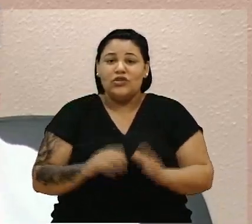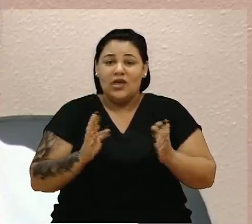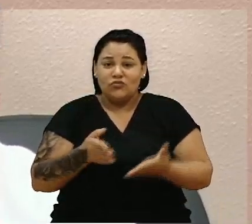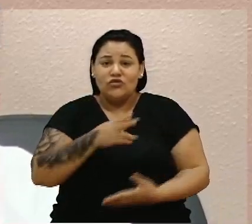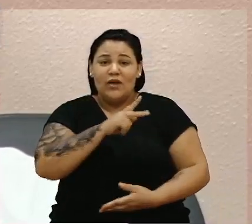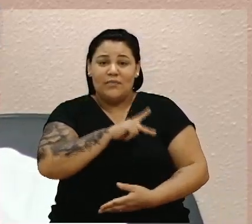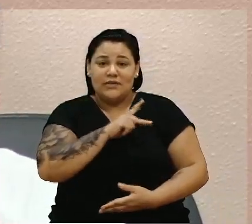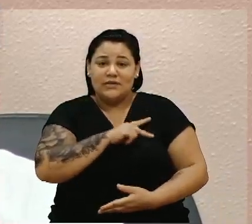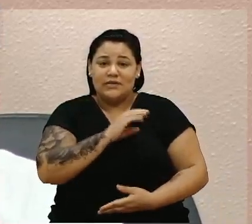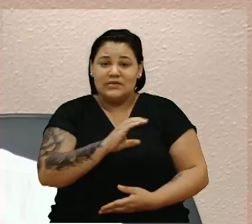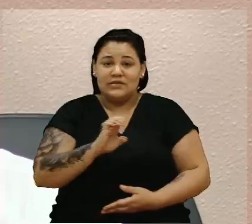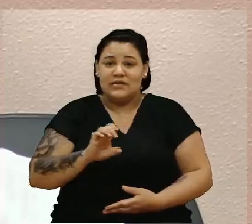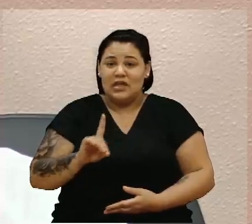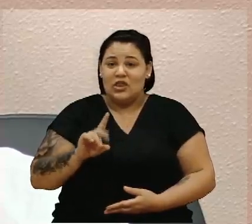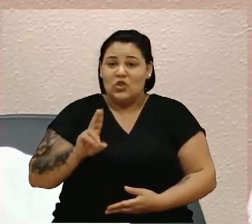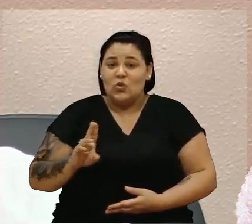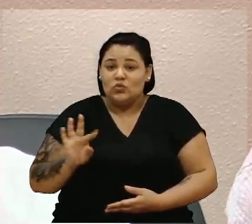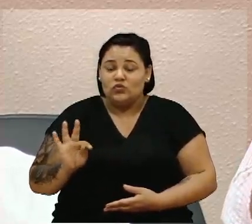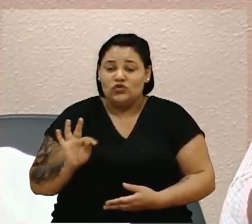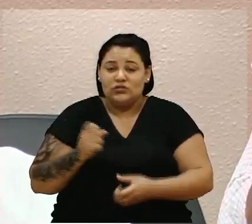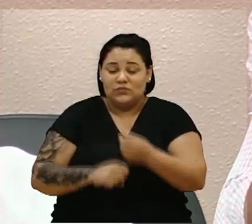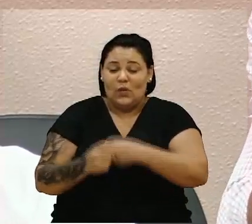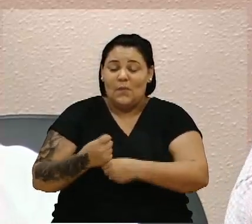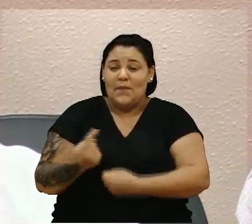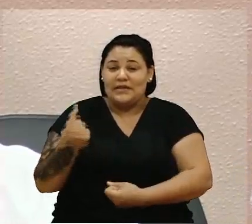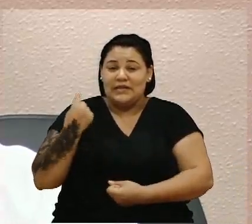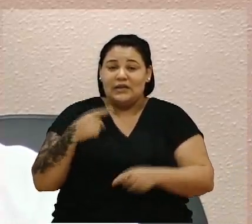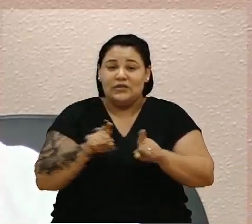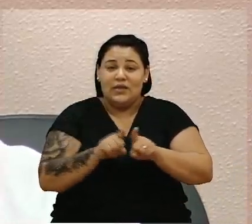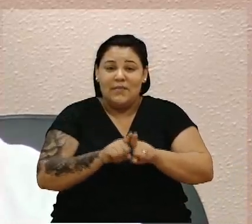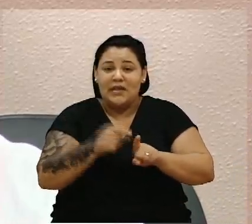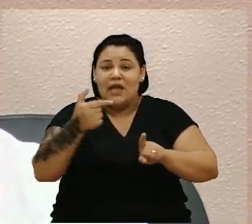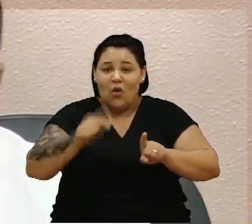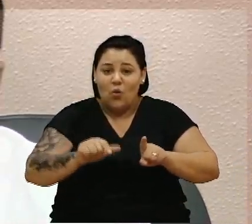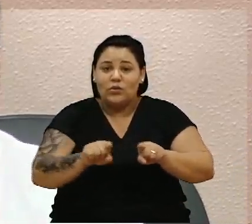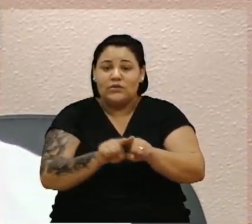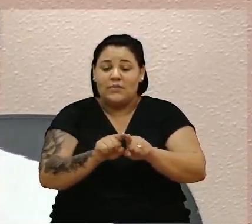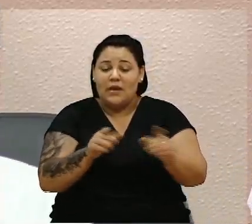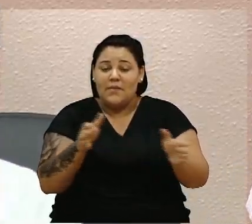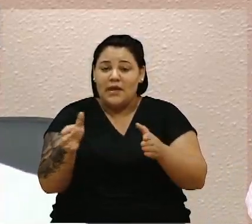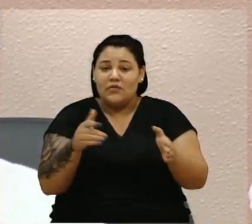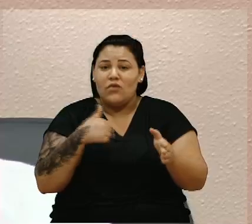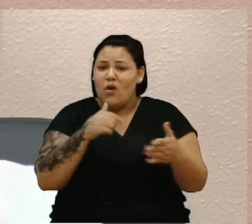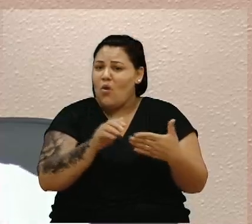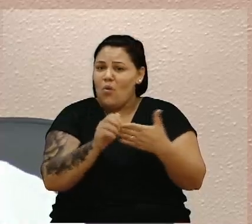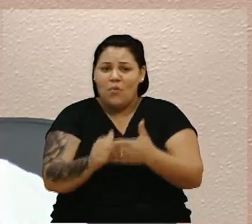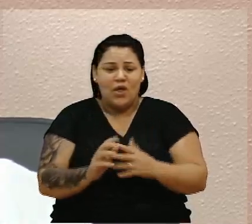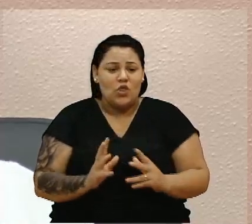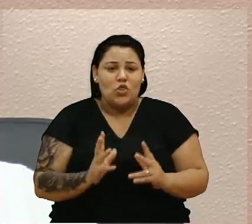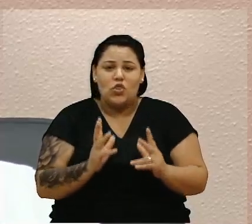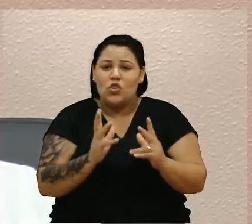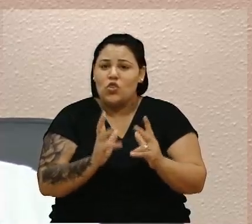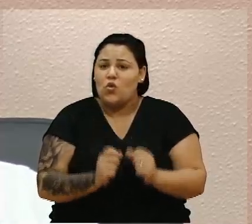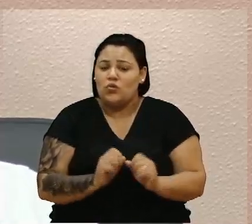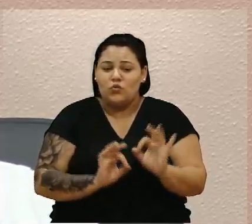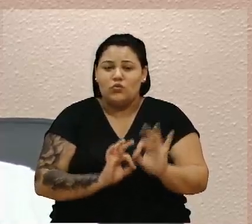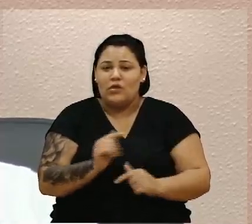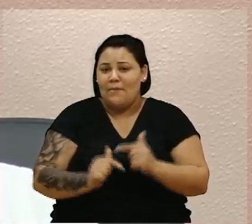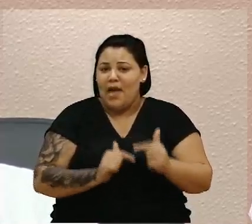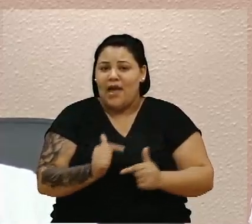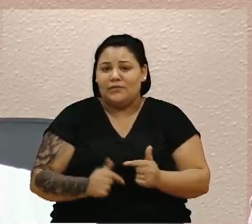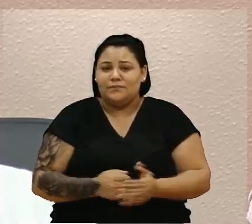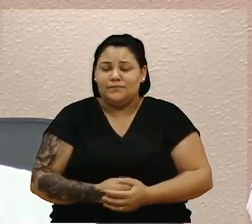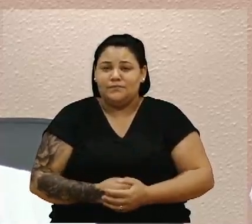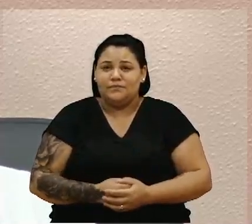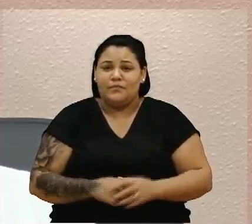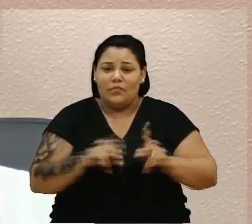da SEDUT na legislação passada e um pouco da outra legislatura, e acompanhei todo o certame da licitação. Um candidato se